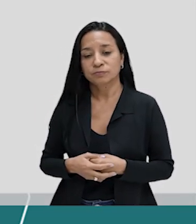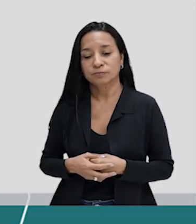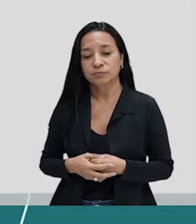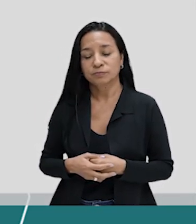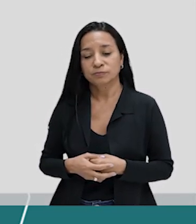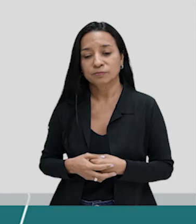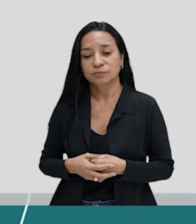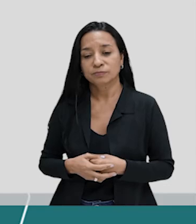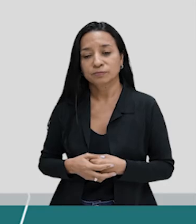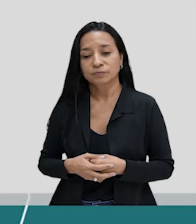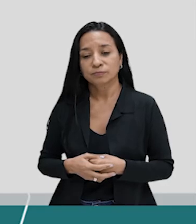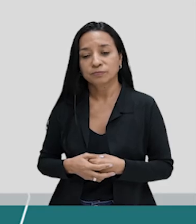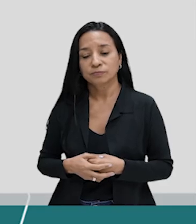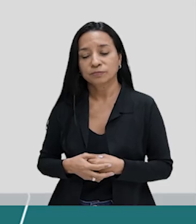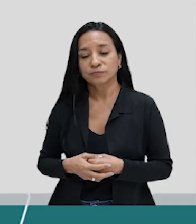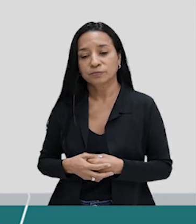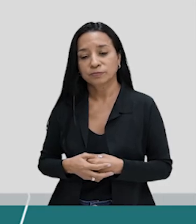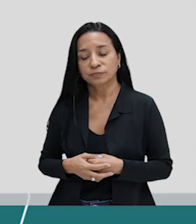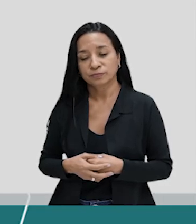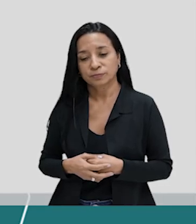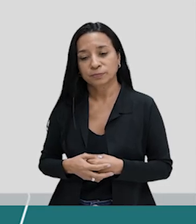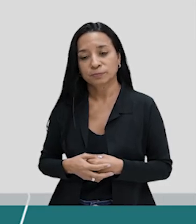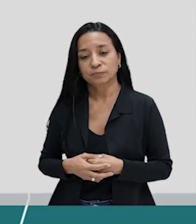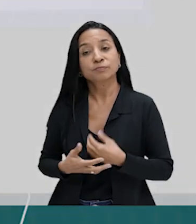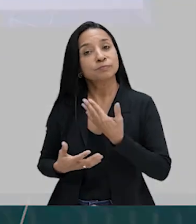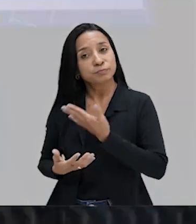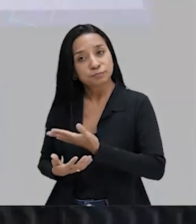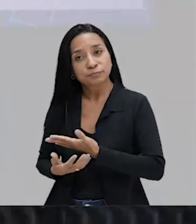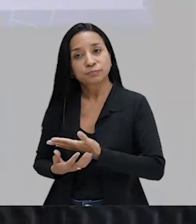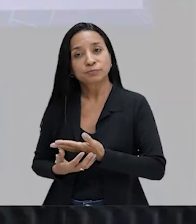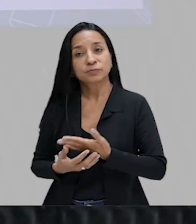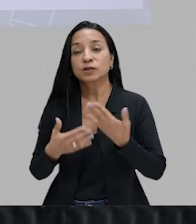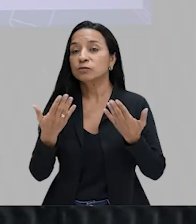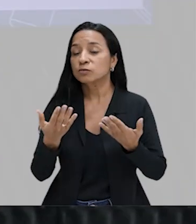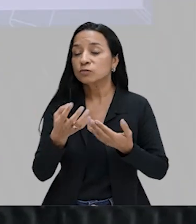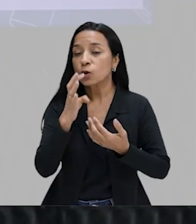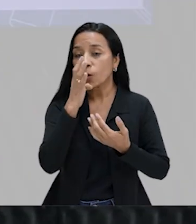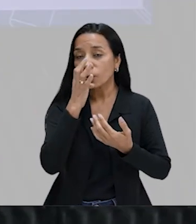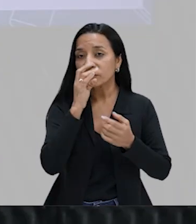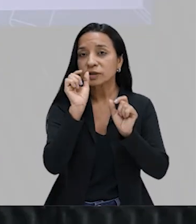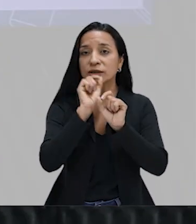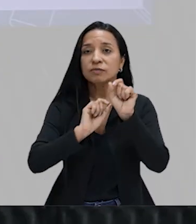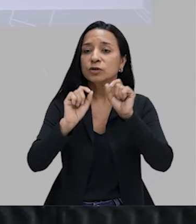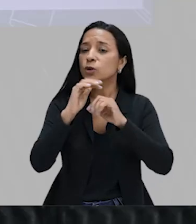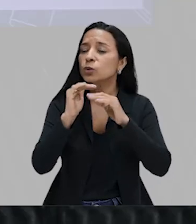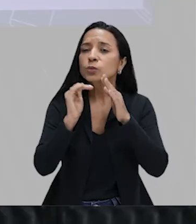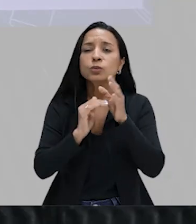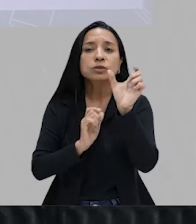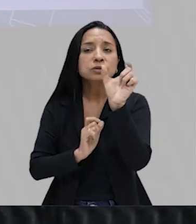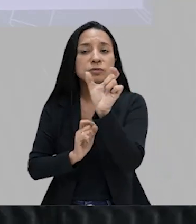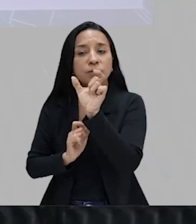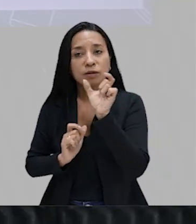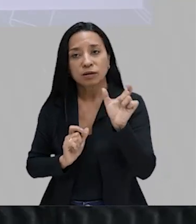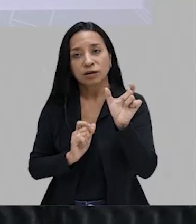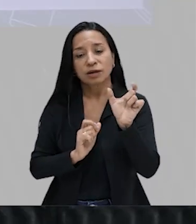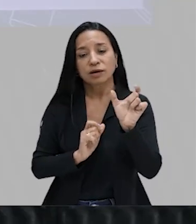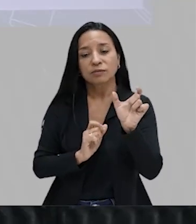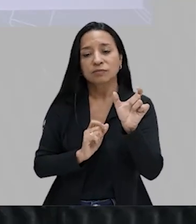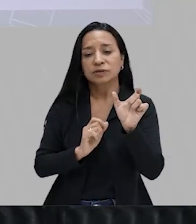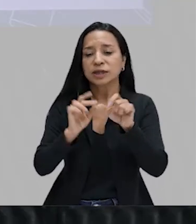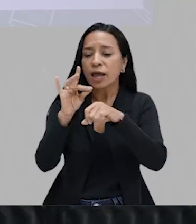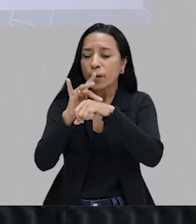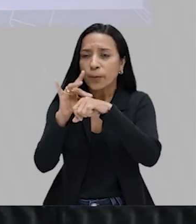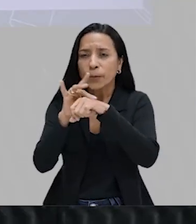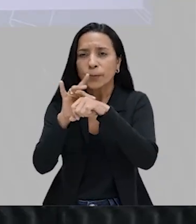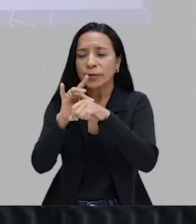é educada. O pai está preocupado. Então, turma, vocês observem que todas essas palavras que estão em negrito, a